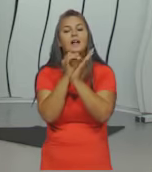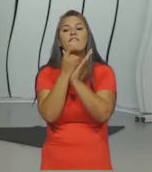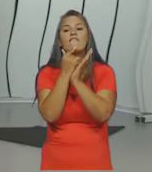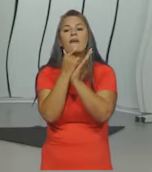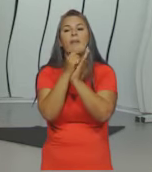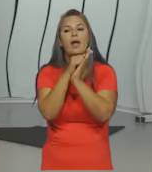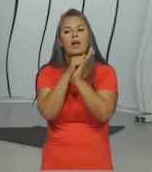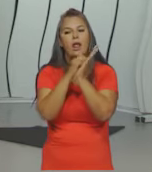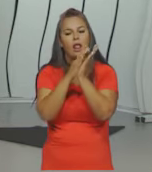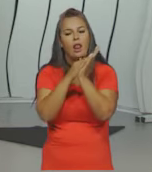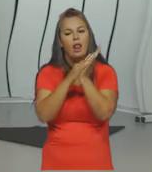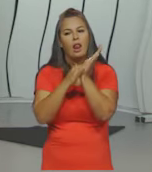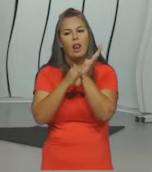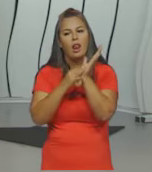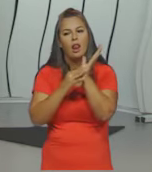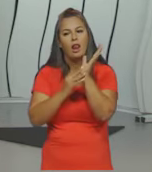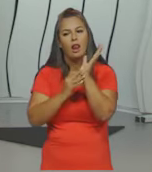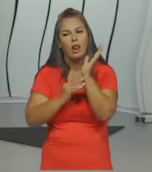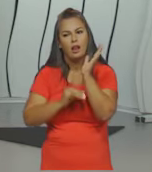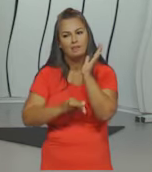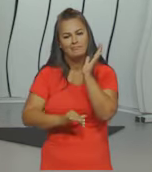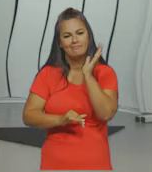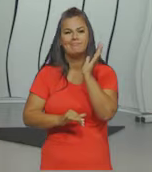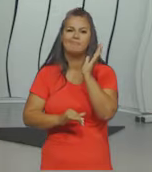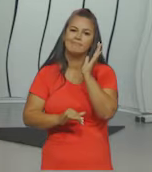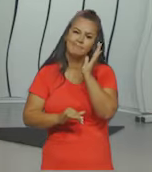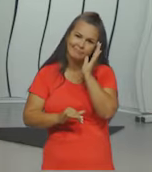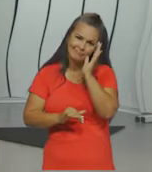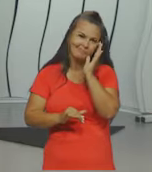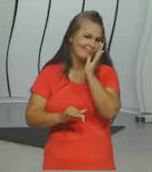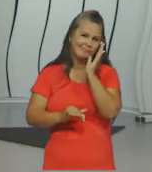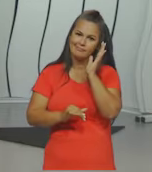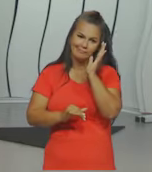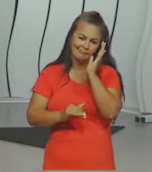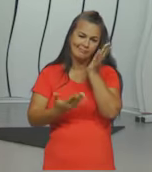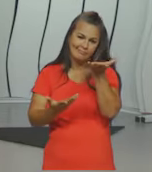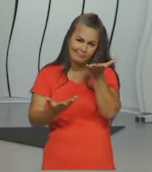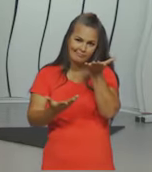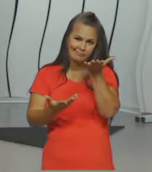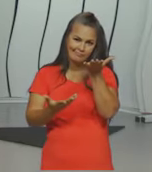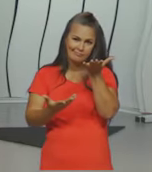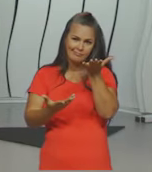não tem nem o ovócito, que é a célula sexual, e nem o endométrio. Então,